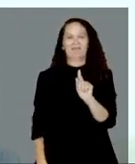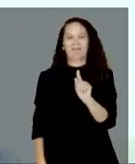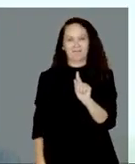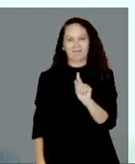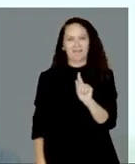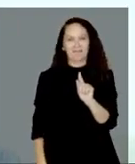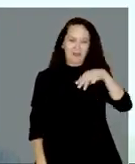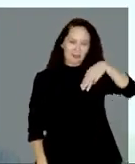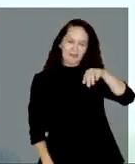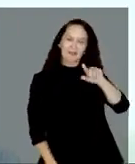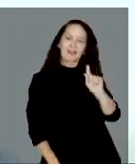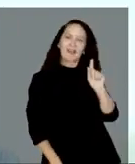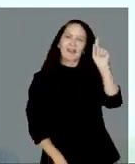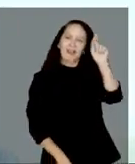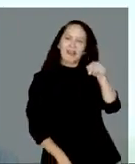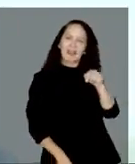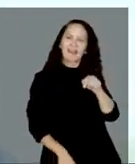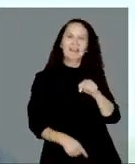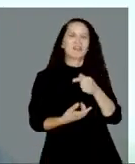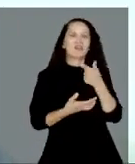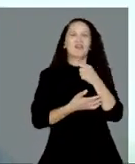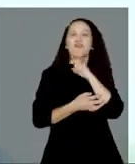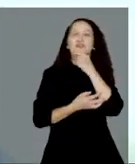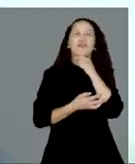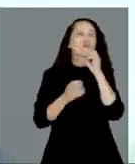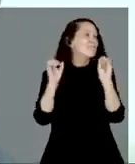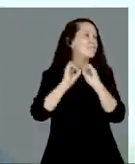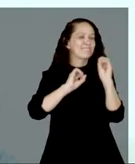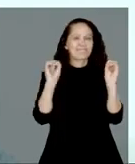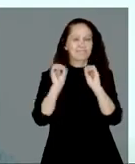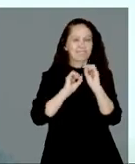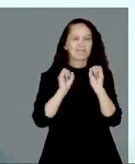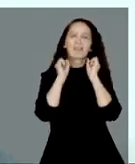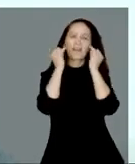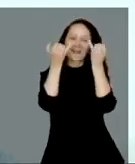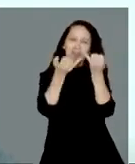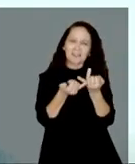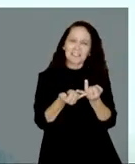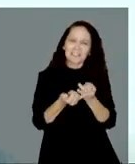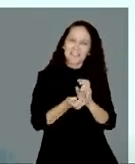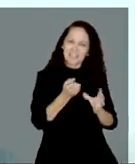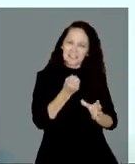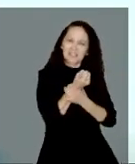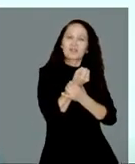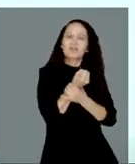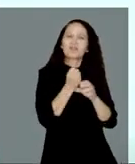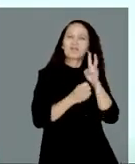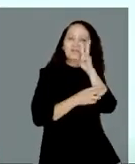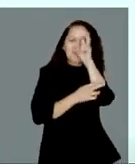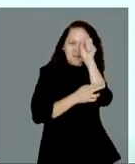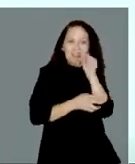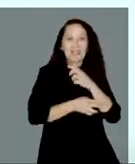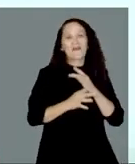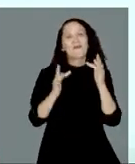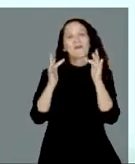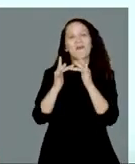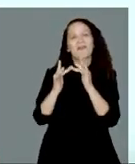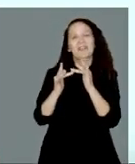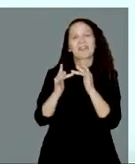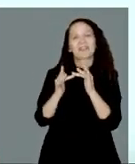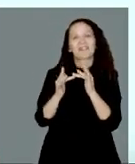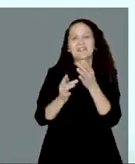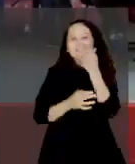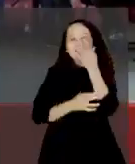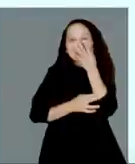para vocês que Marighella é exatamente como o filme conta, uma pessoa digna e, de